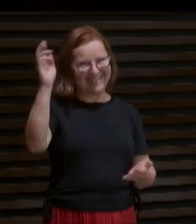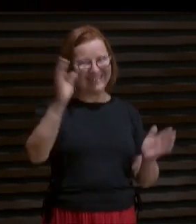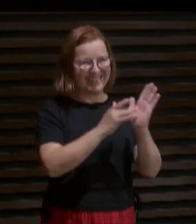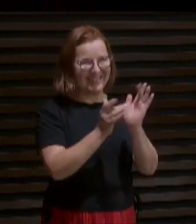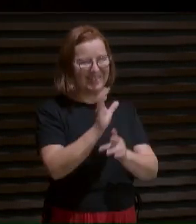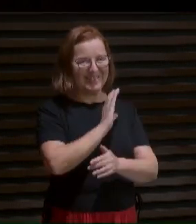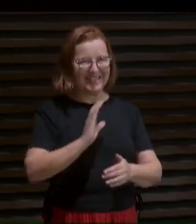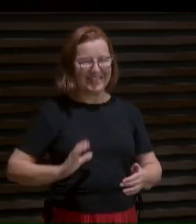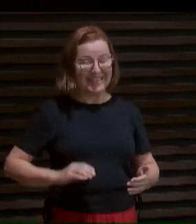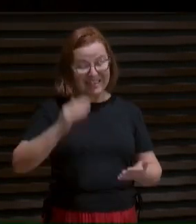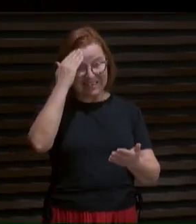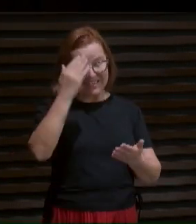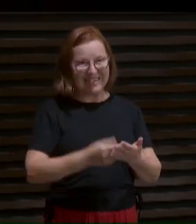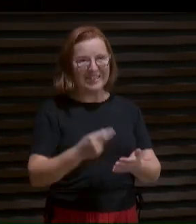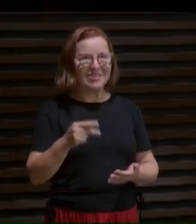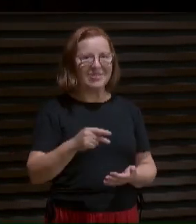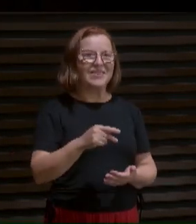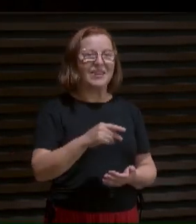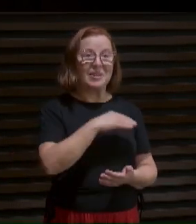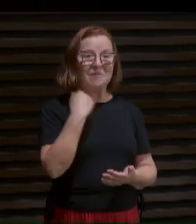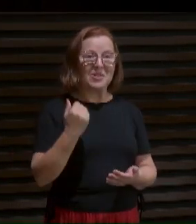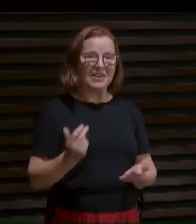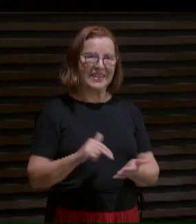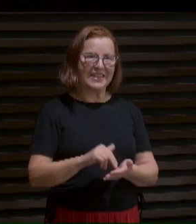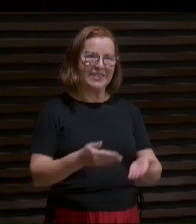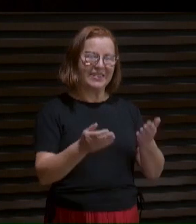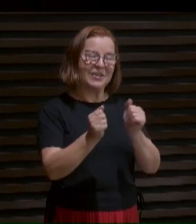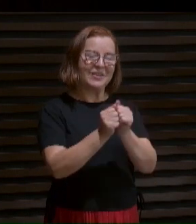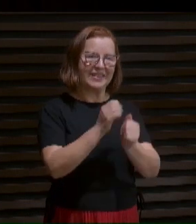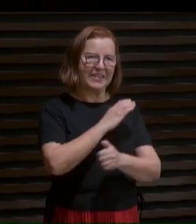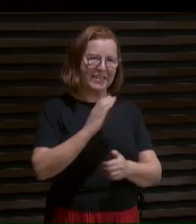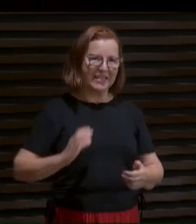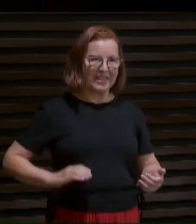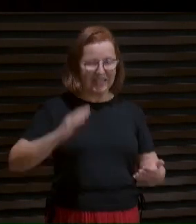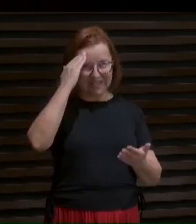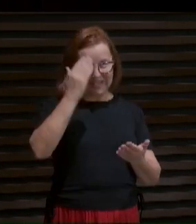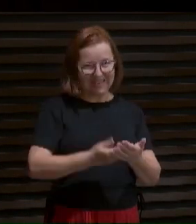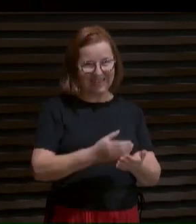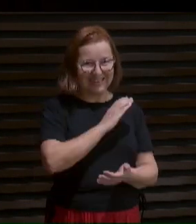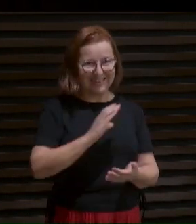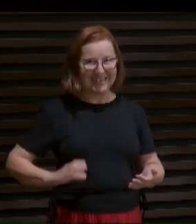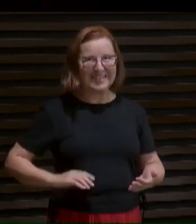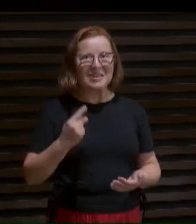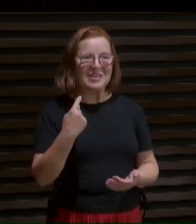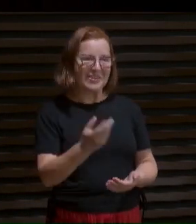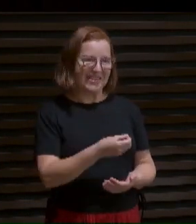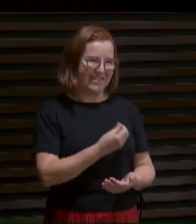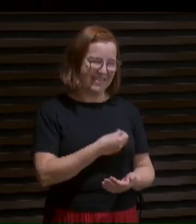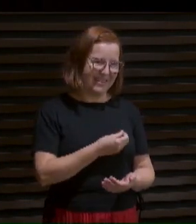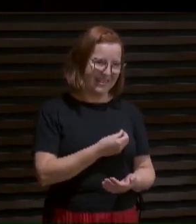na sua morte e ressurreição com Cristo, que creem que Cristo é a sua vida.